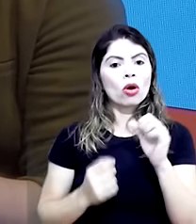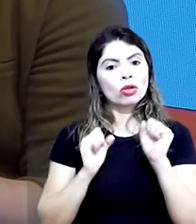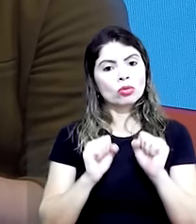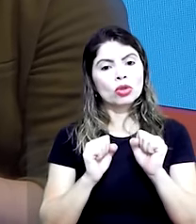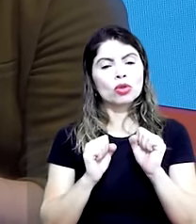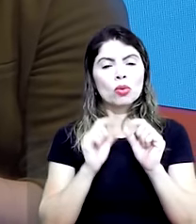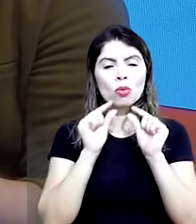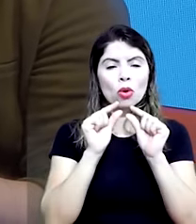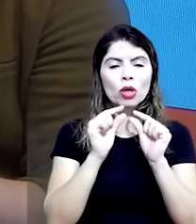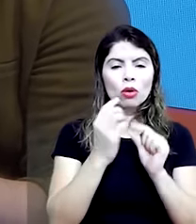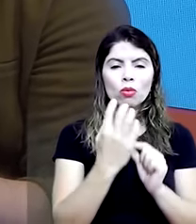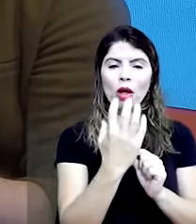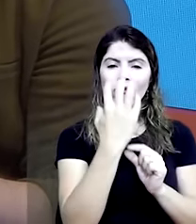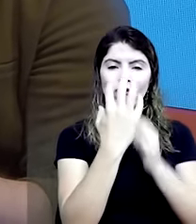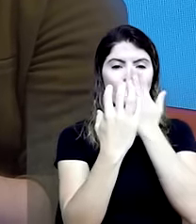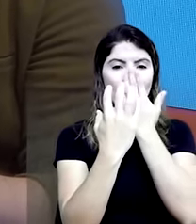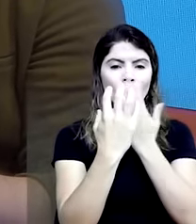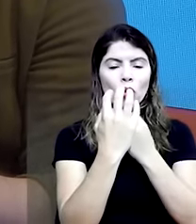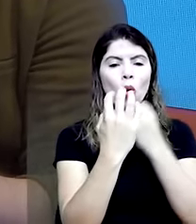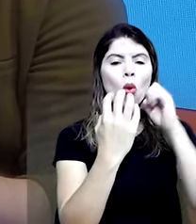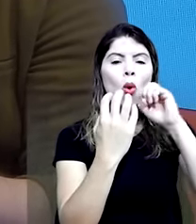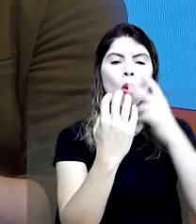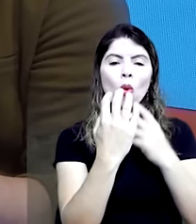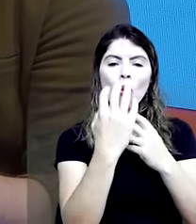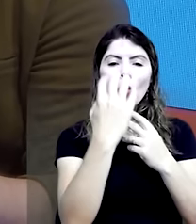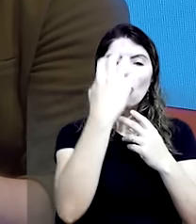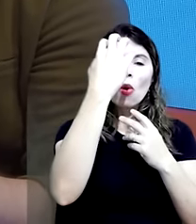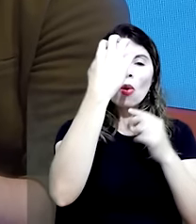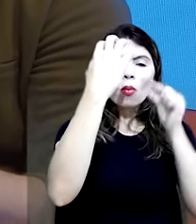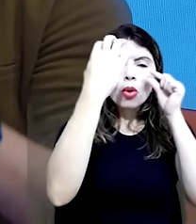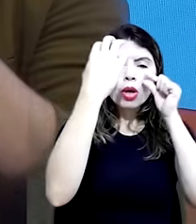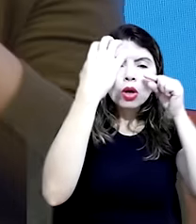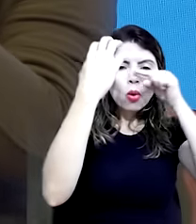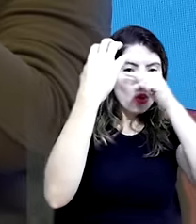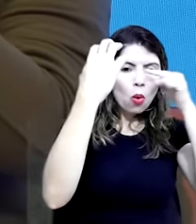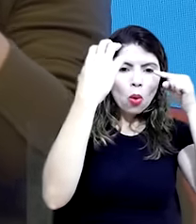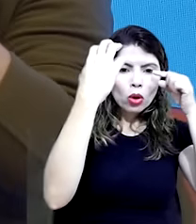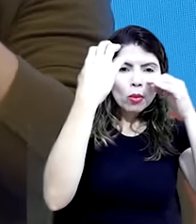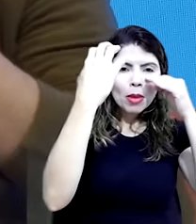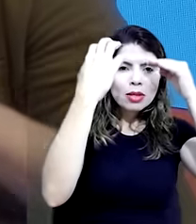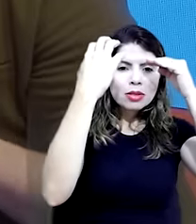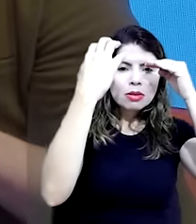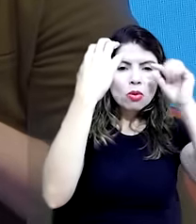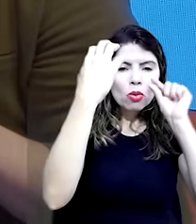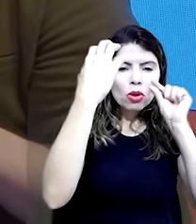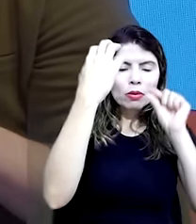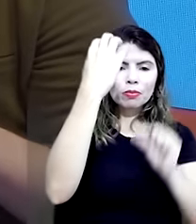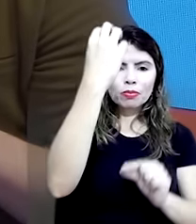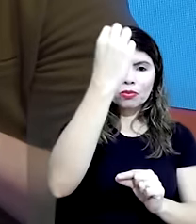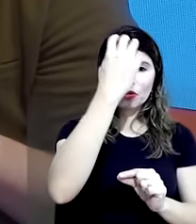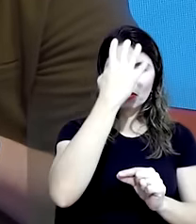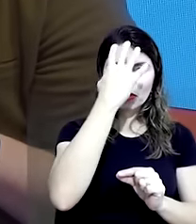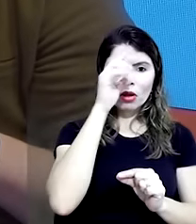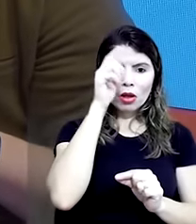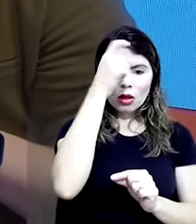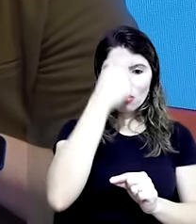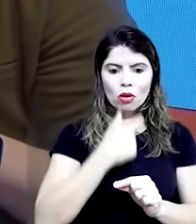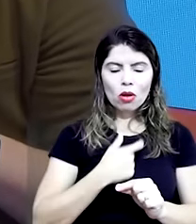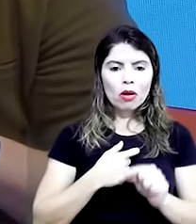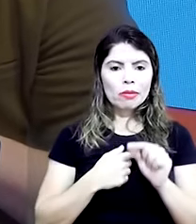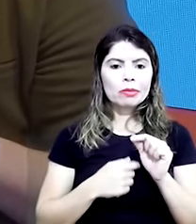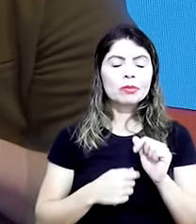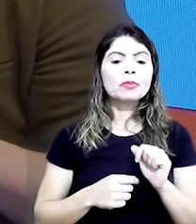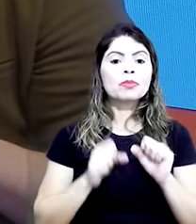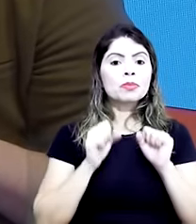pouquinho ligeiramente acima dos seus olhos então vai ser a luz principal que te ilumina isso pode ser feito com